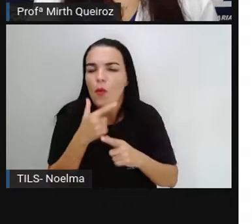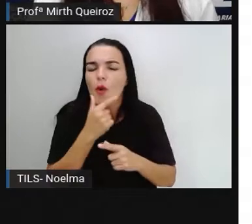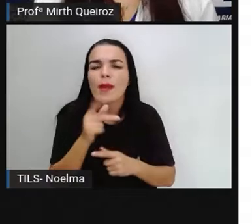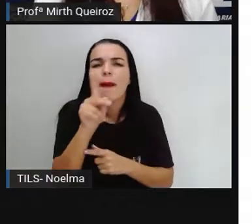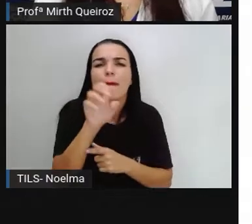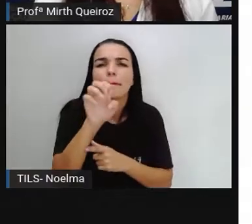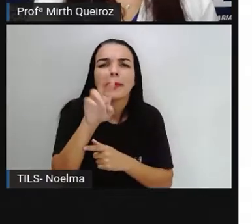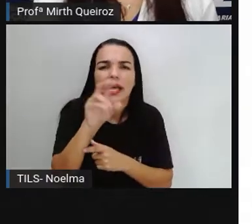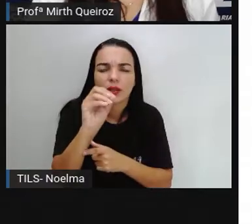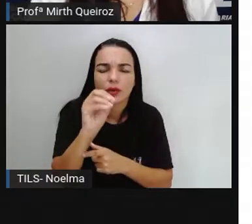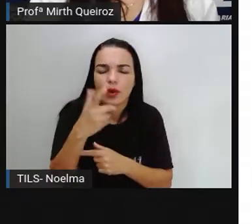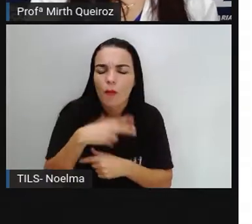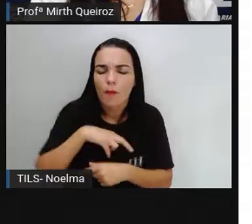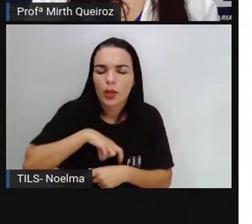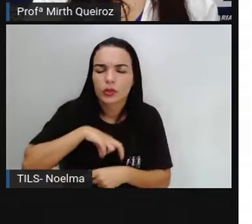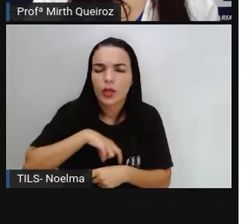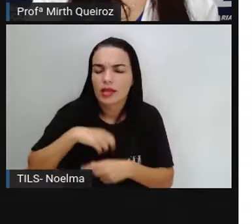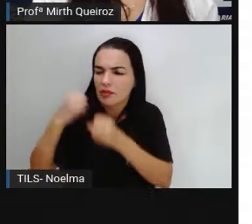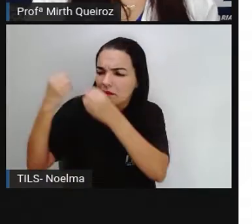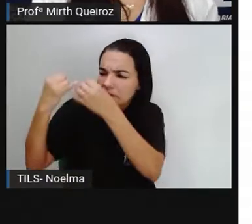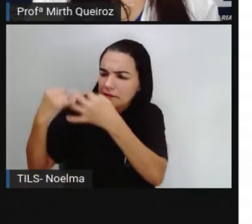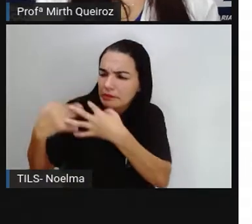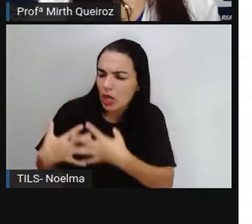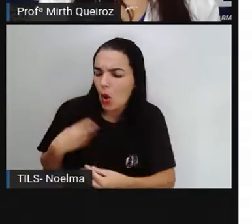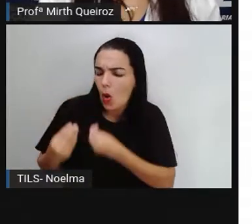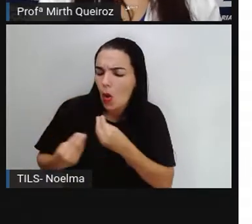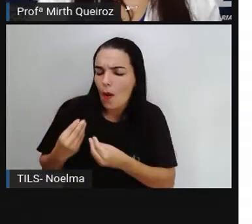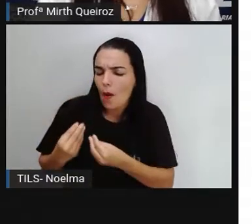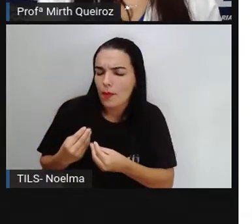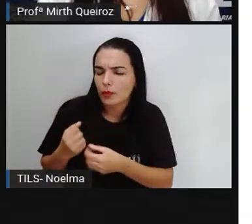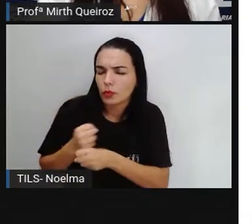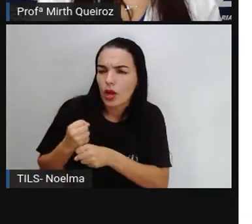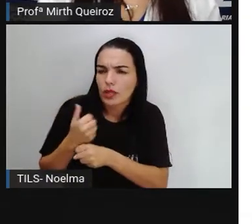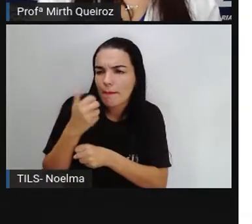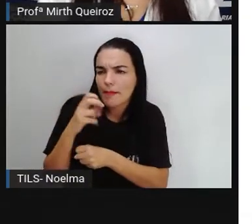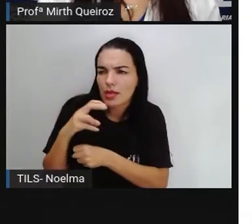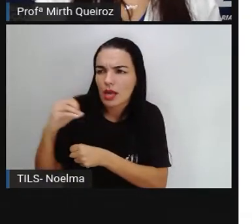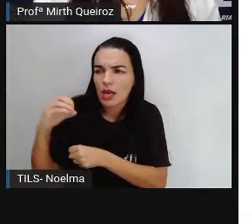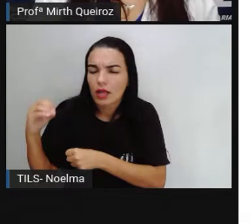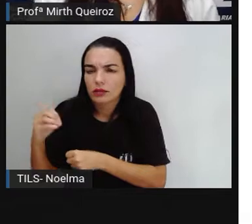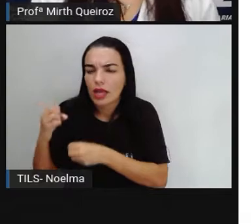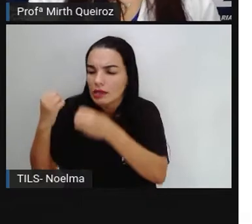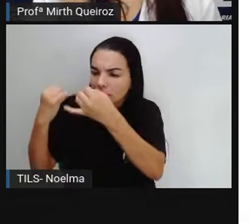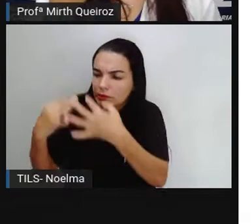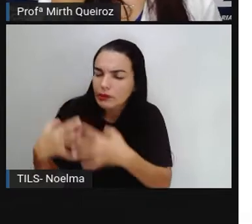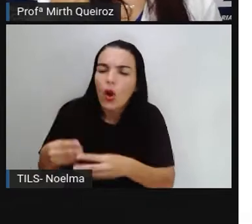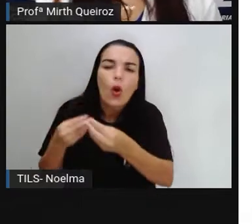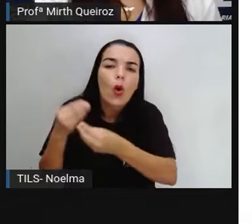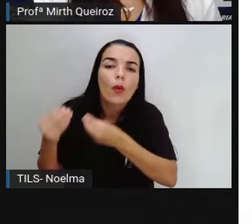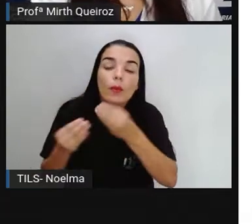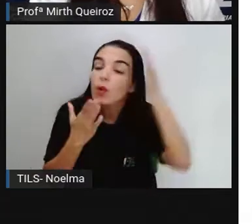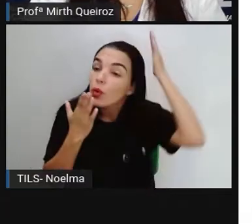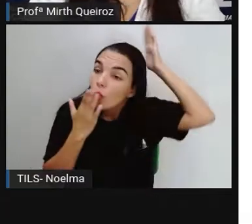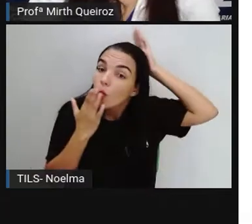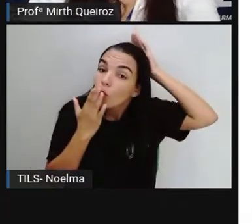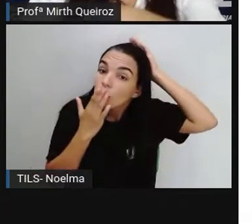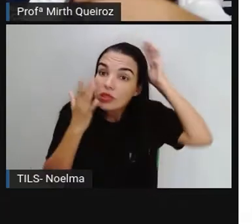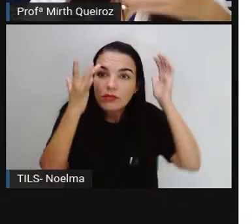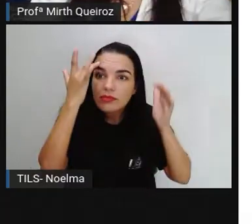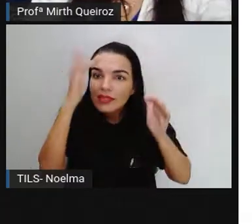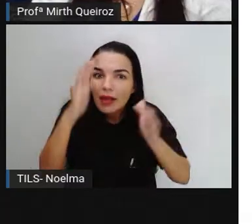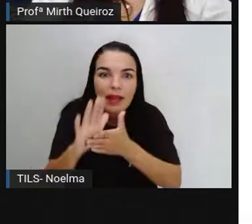de Caminha, ele retratou esse indígena em 1500, ele descreveu um índio como se